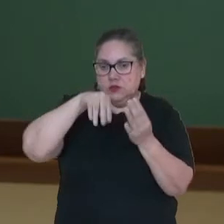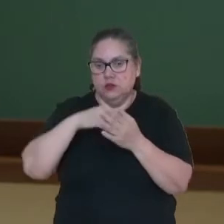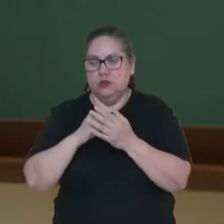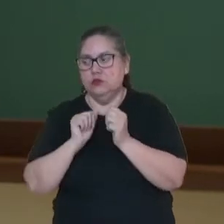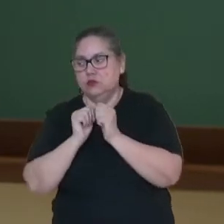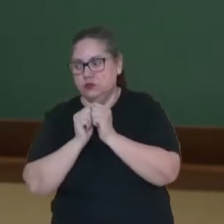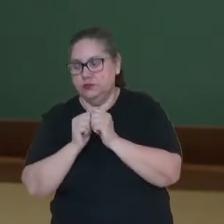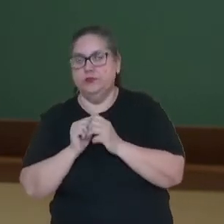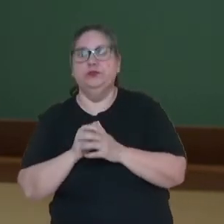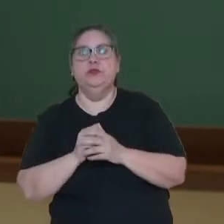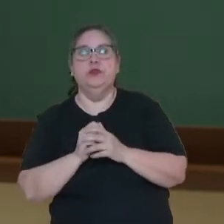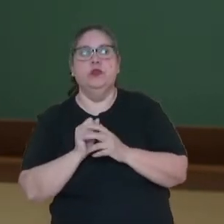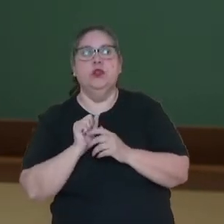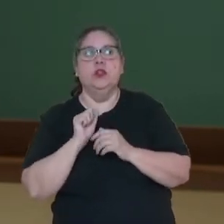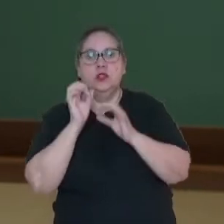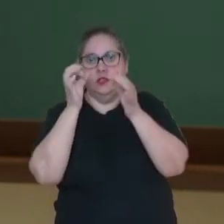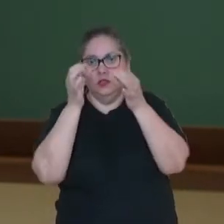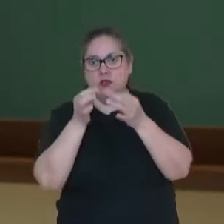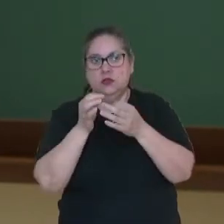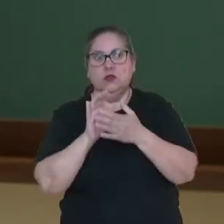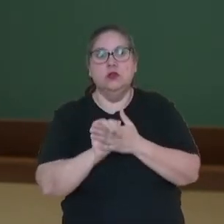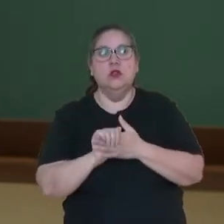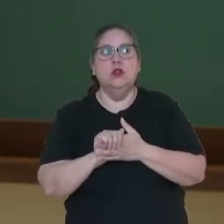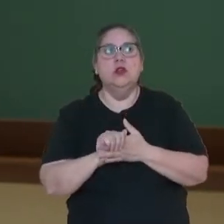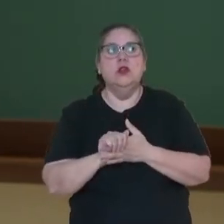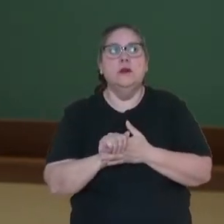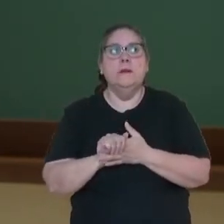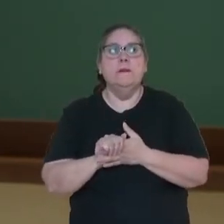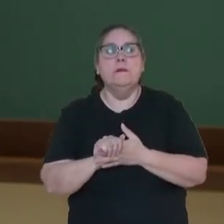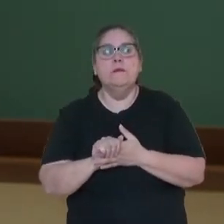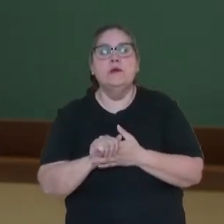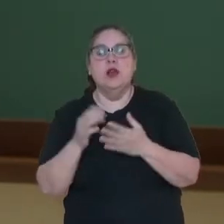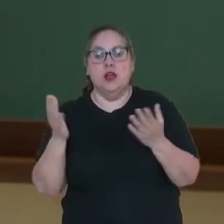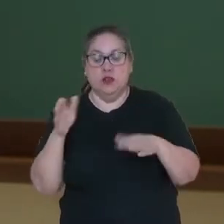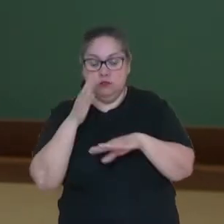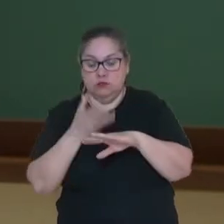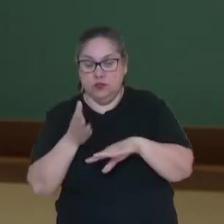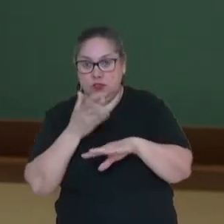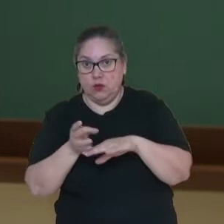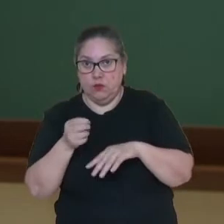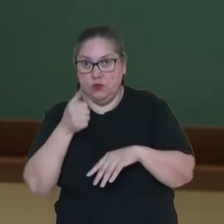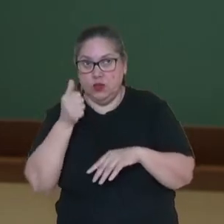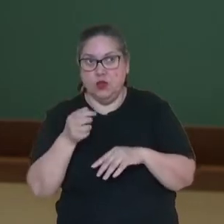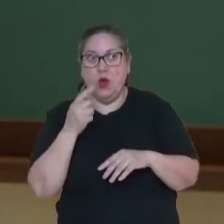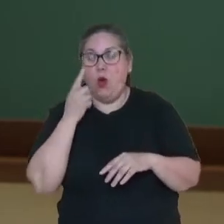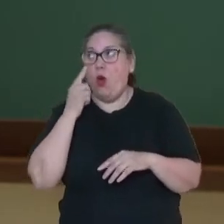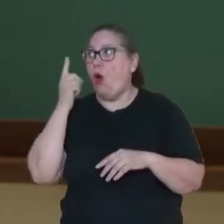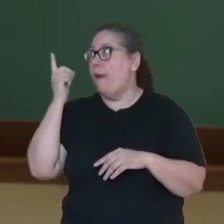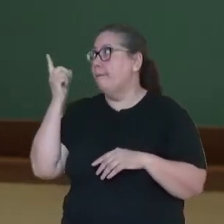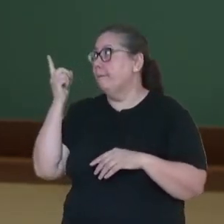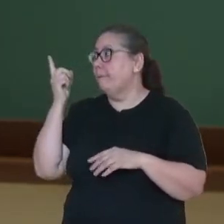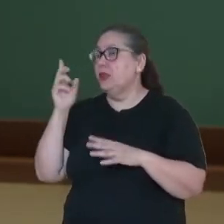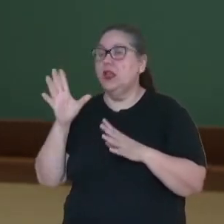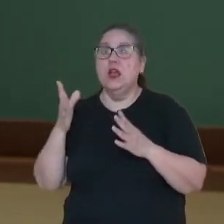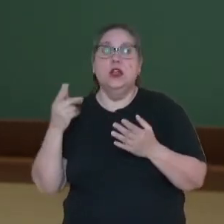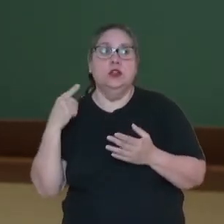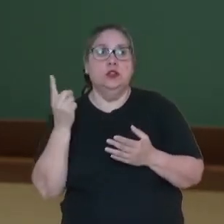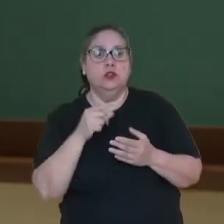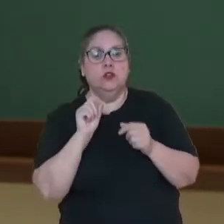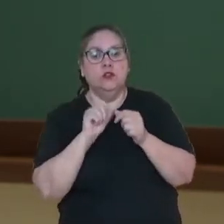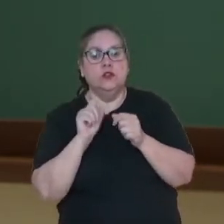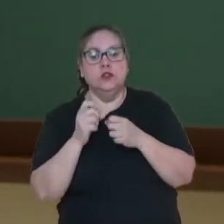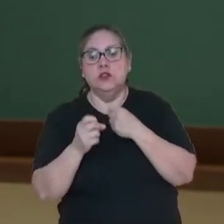elementos da ginástica. Certo? Vamos treinar um pouquinho, então? Então, olha só. A gente vai